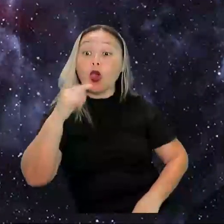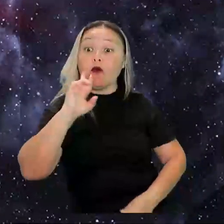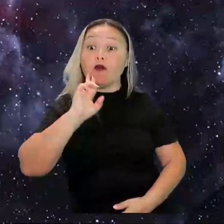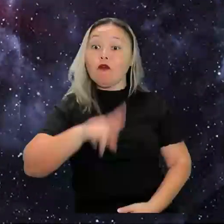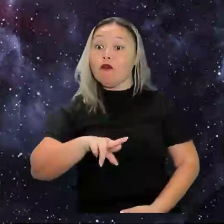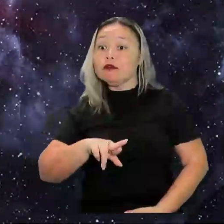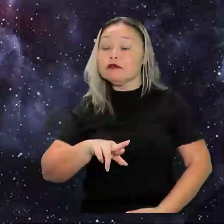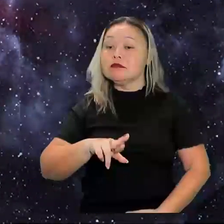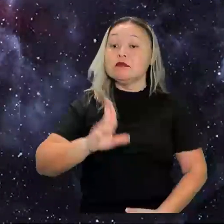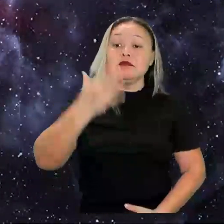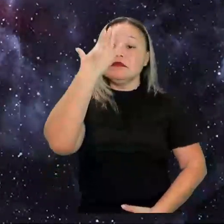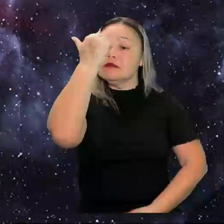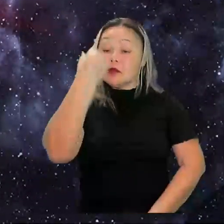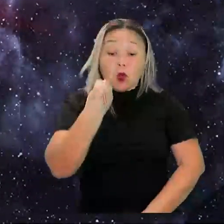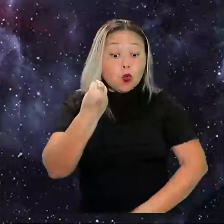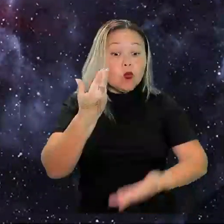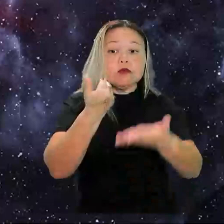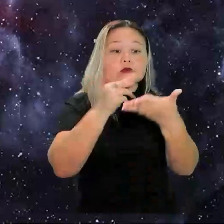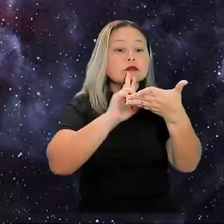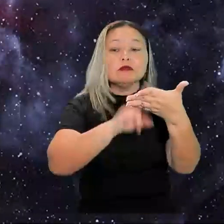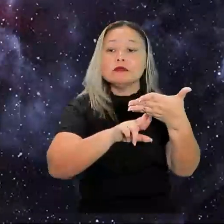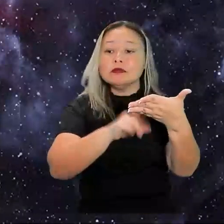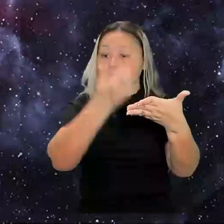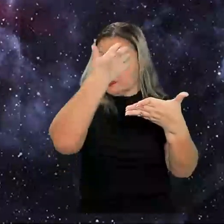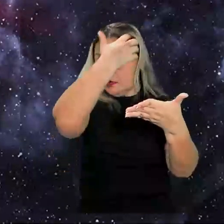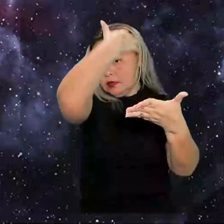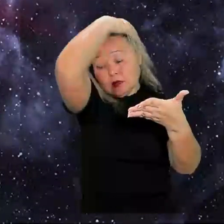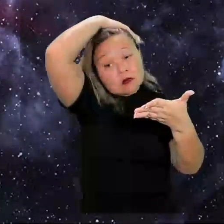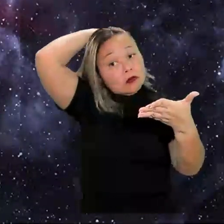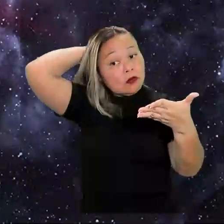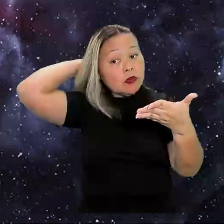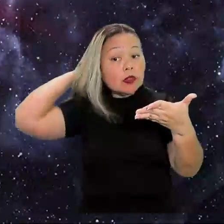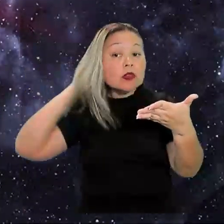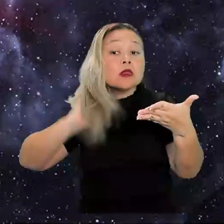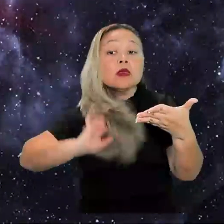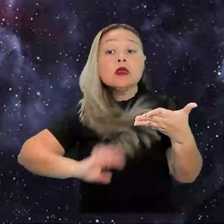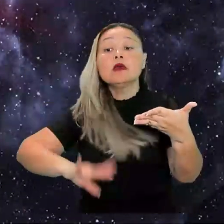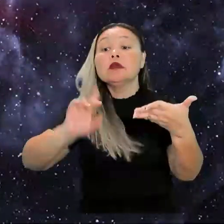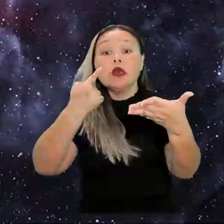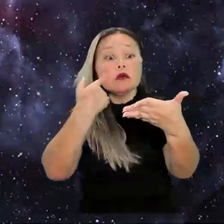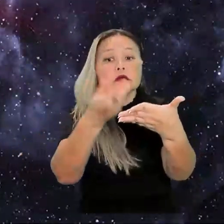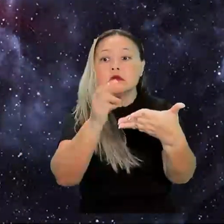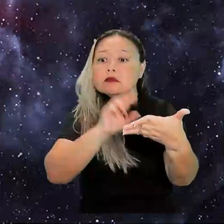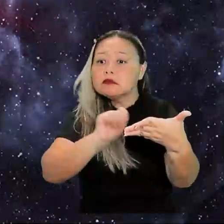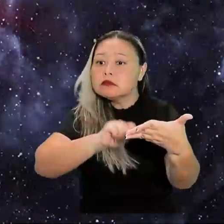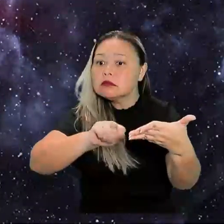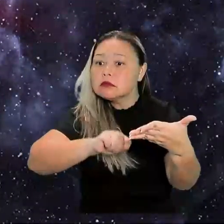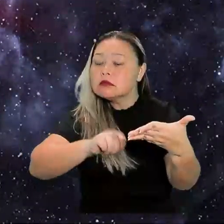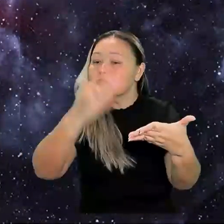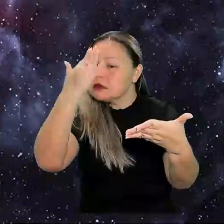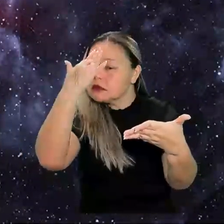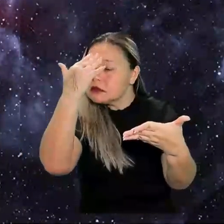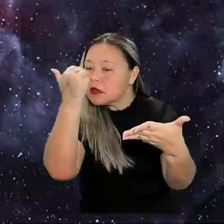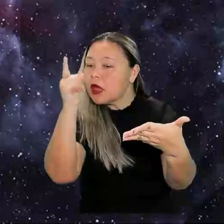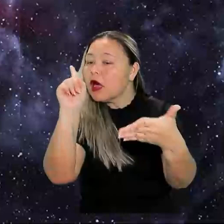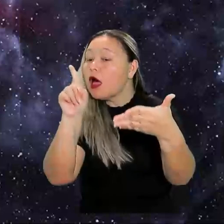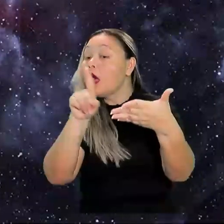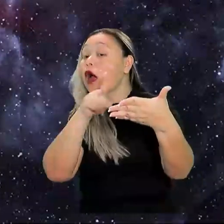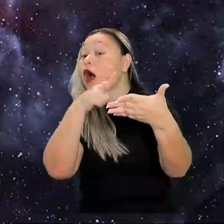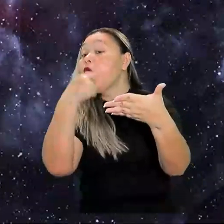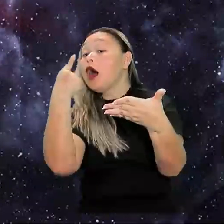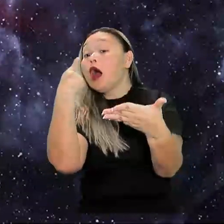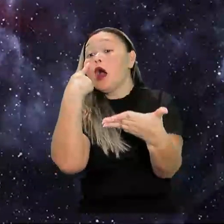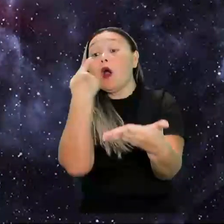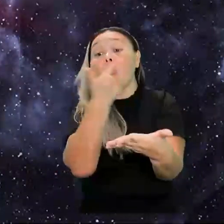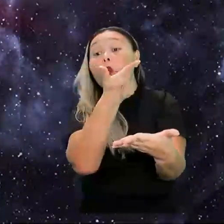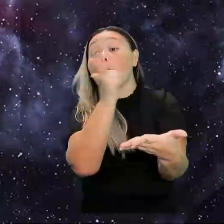resolvo do jeito que eu sei resolver. Isso. Depois que eu faço do jeito que eu sei, eu vou tentar um caminho